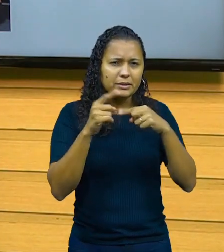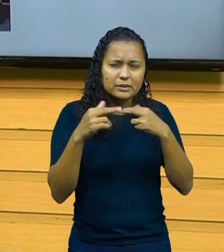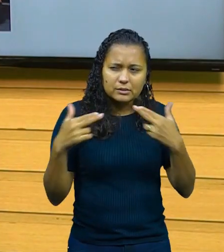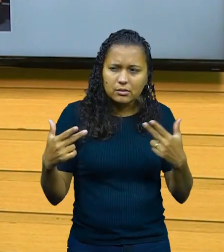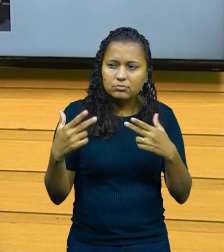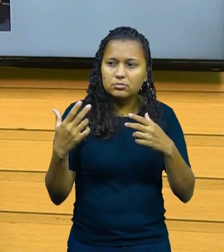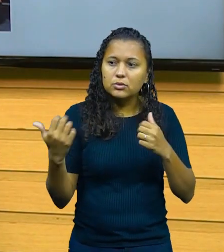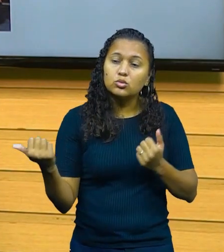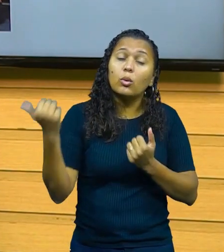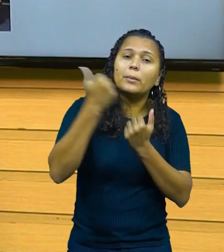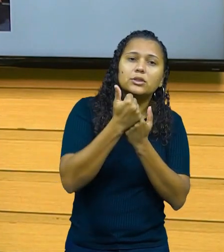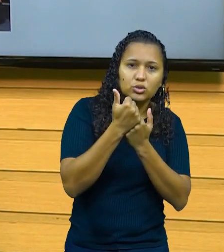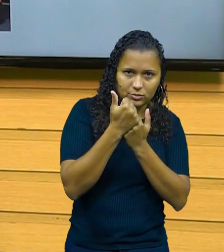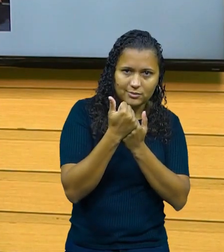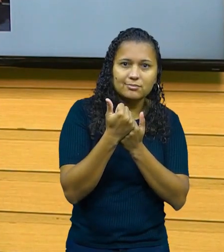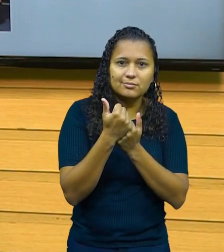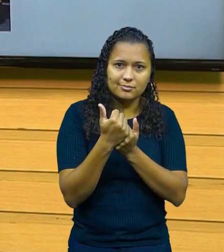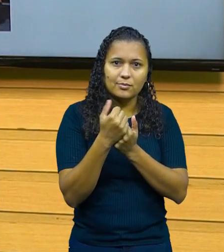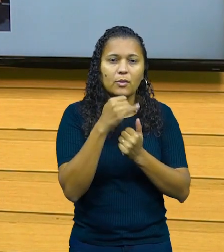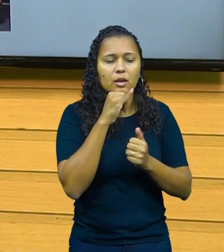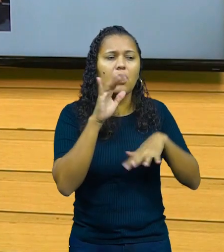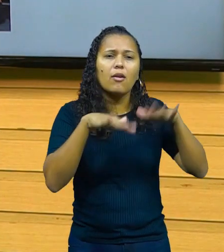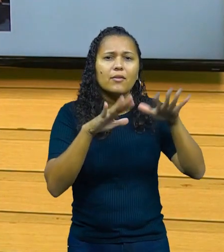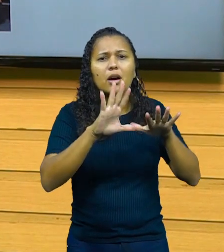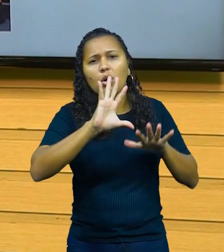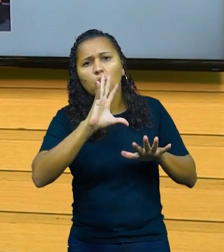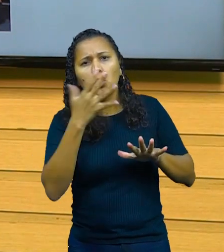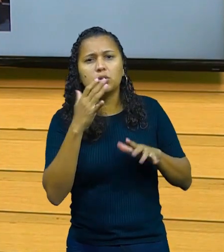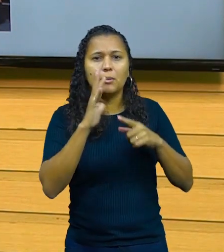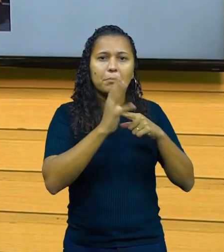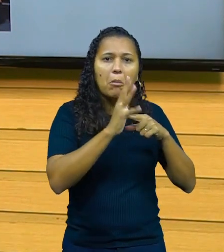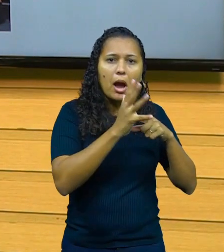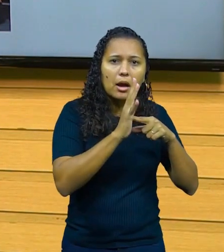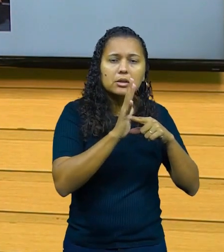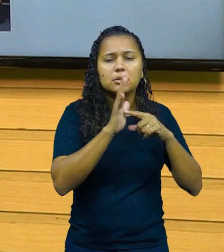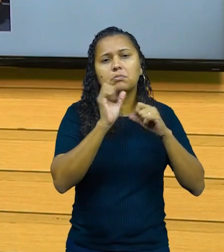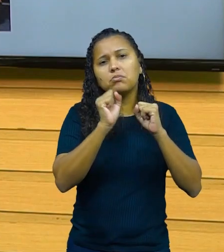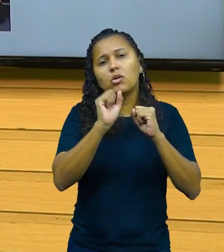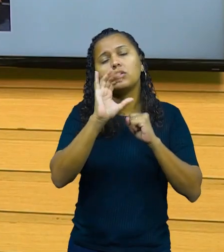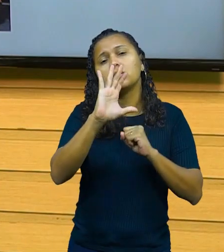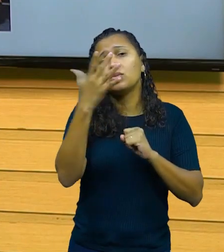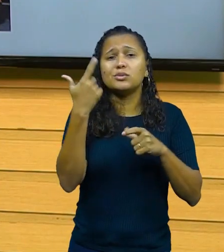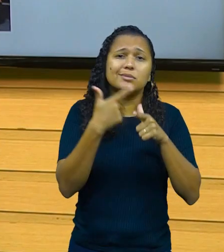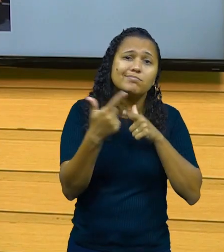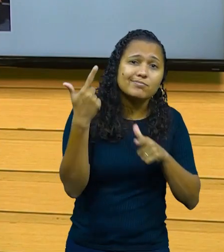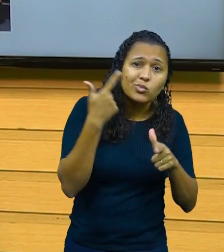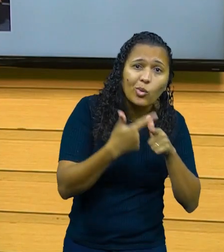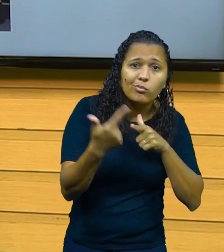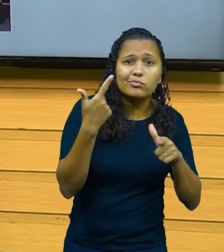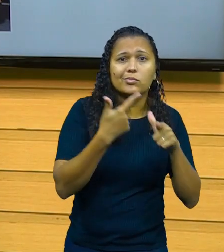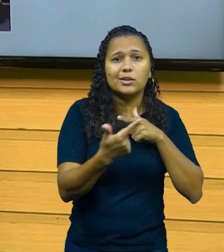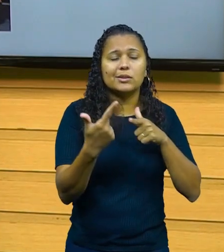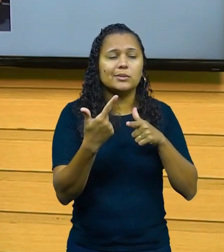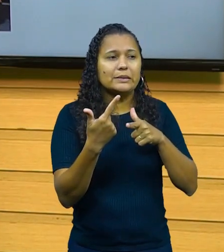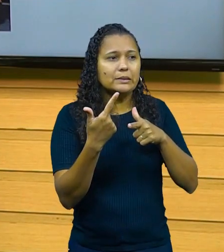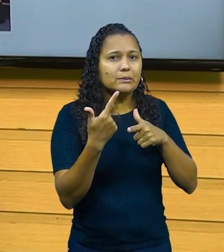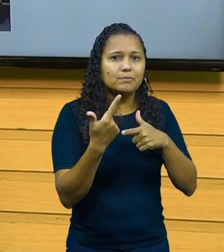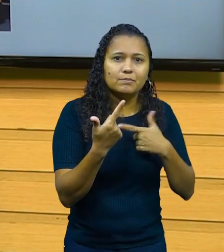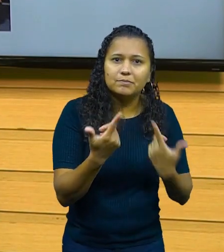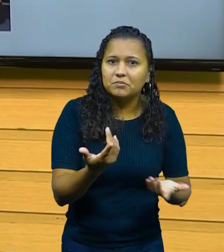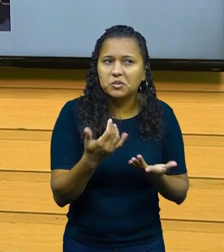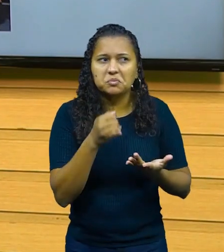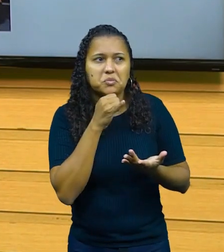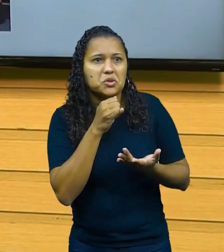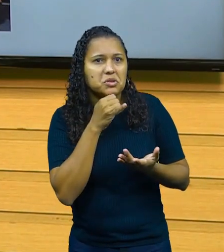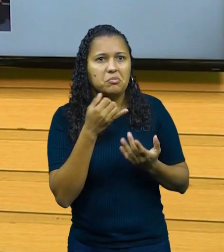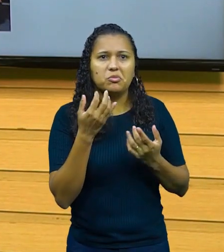fazer a substituição. A gente sabe que todas as máquinas, elas são passíveis de problemas de defeitos, né, ao longo do tempo, seja